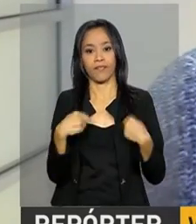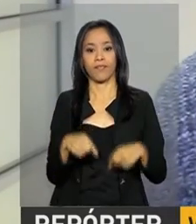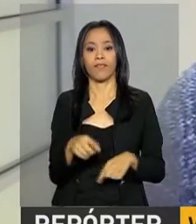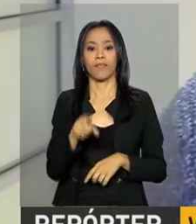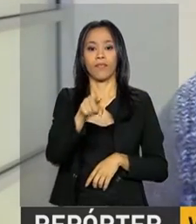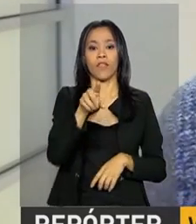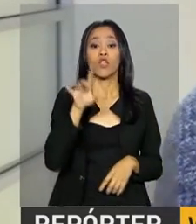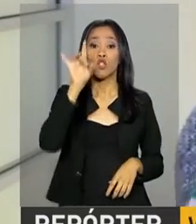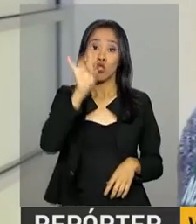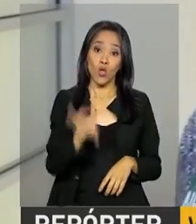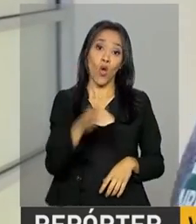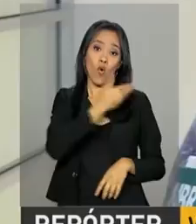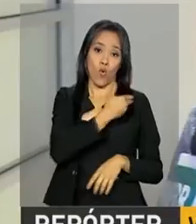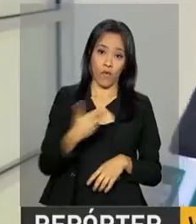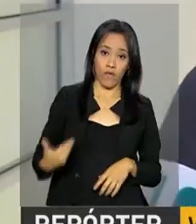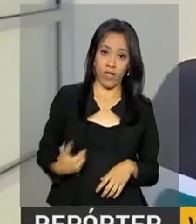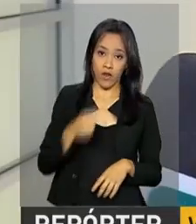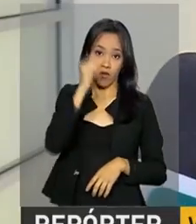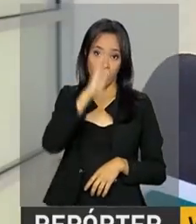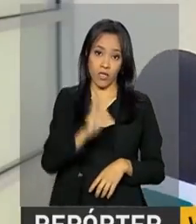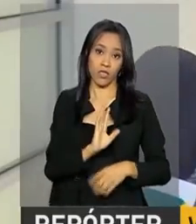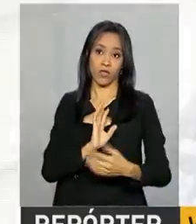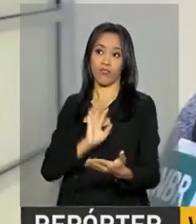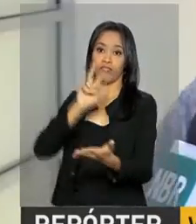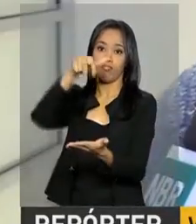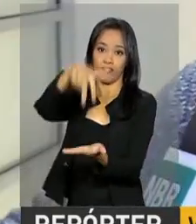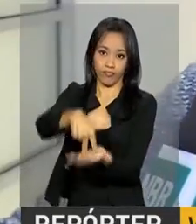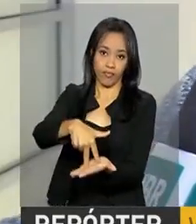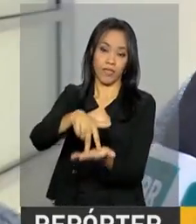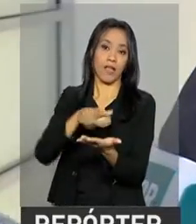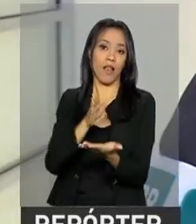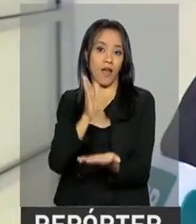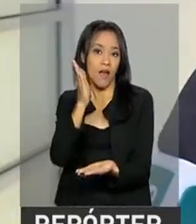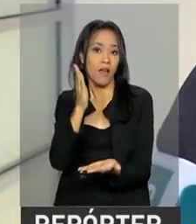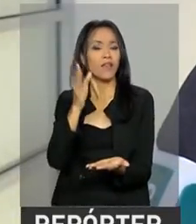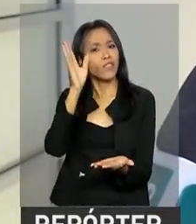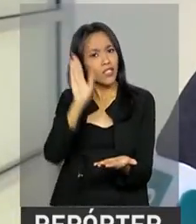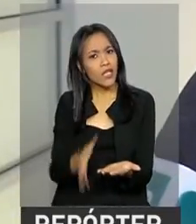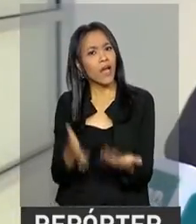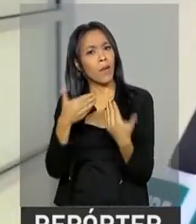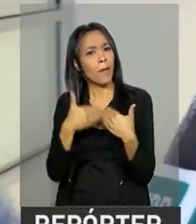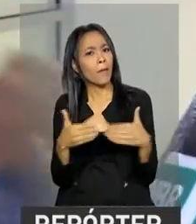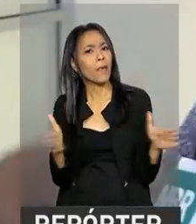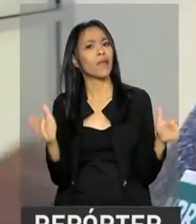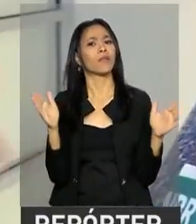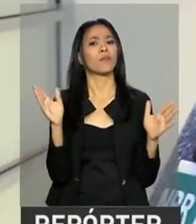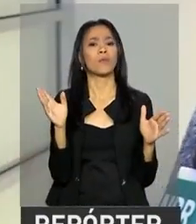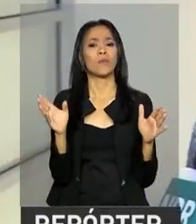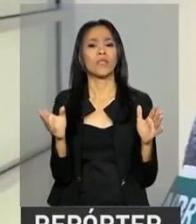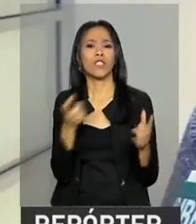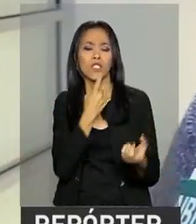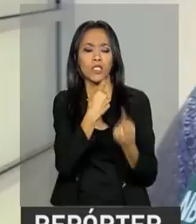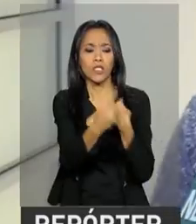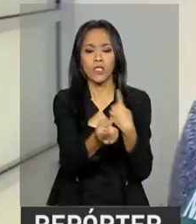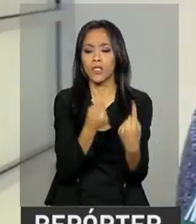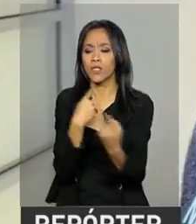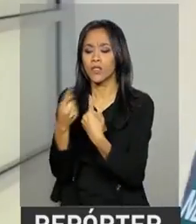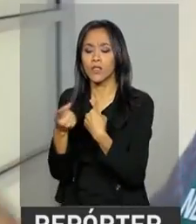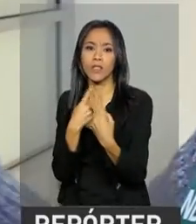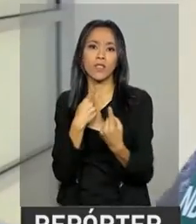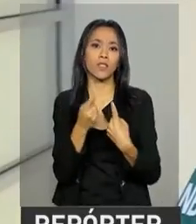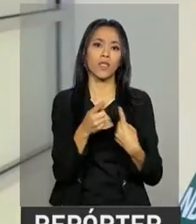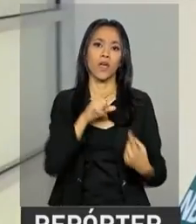brasileiro está vindo, né, responder essa demanda, eu acho que já é uma abertura, né, de diálogo, né? A